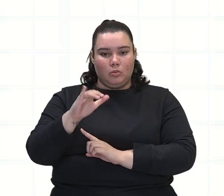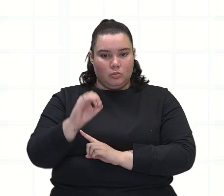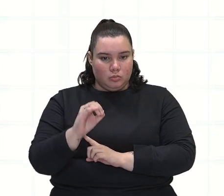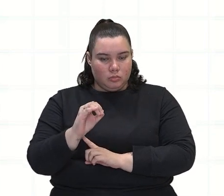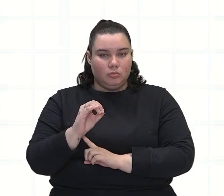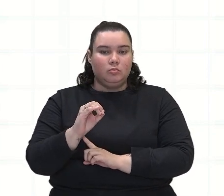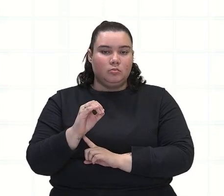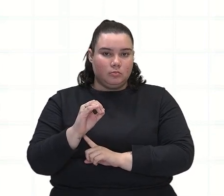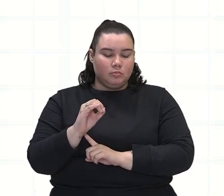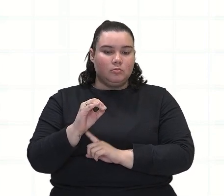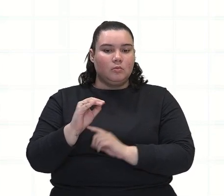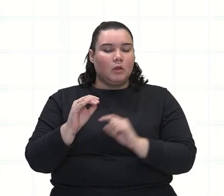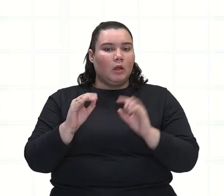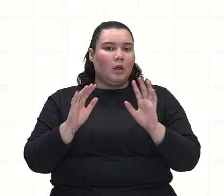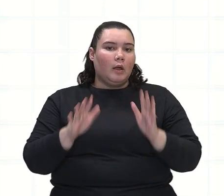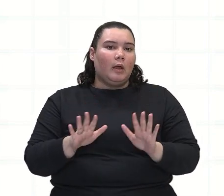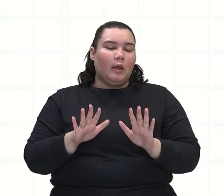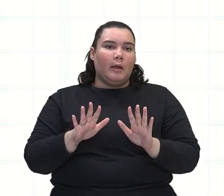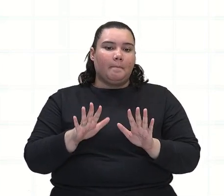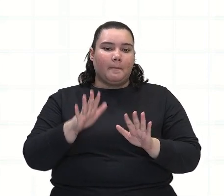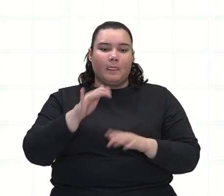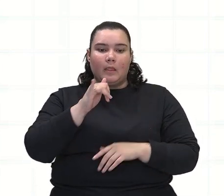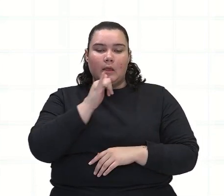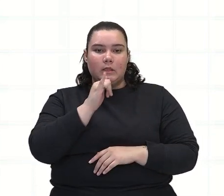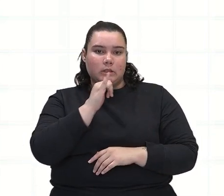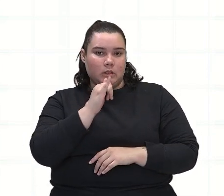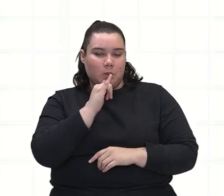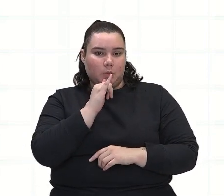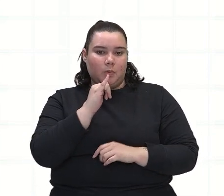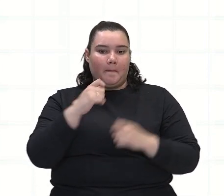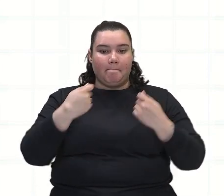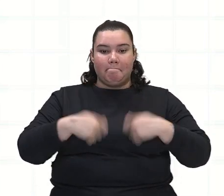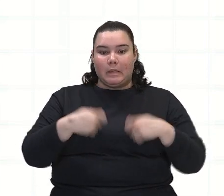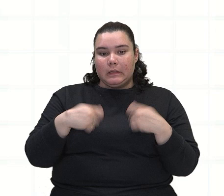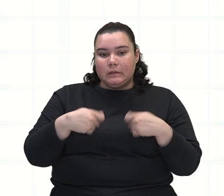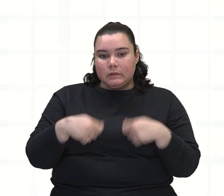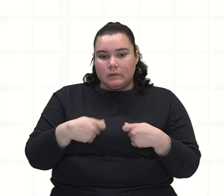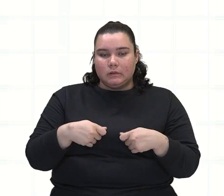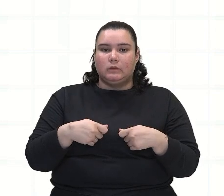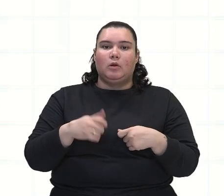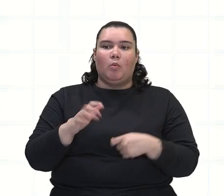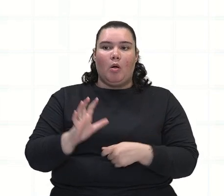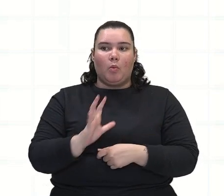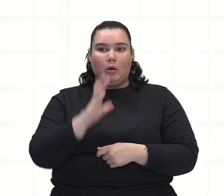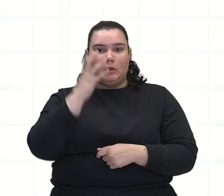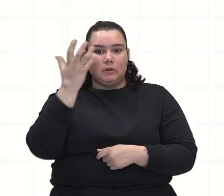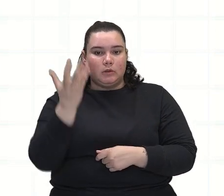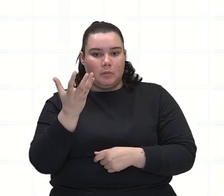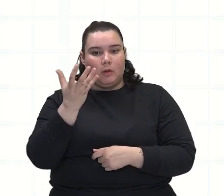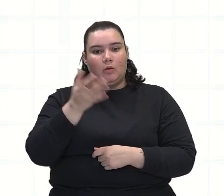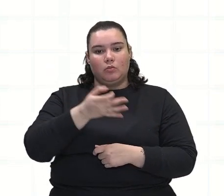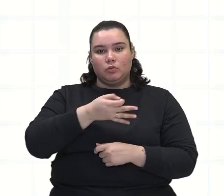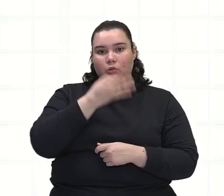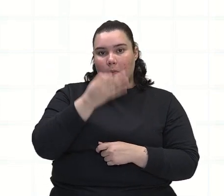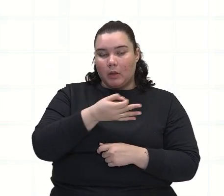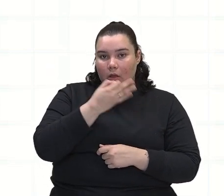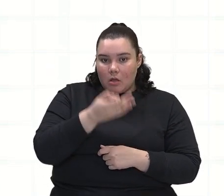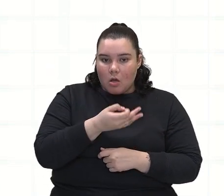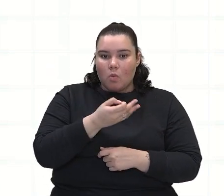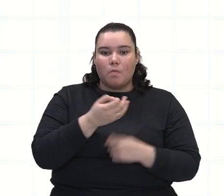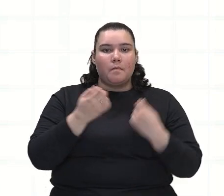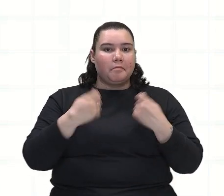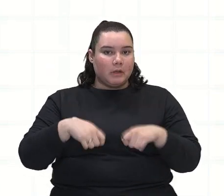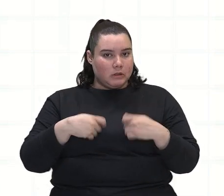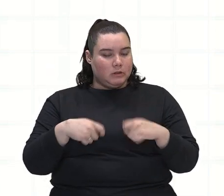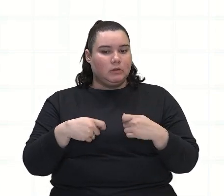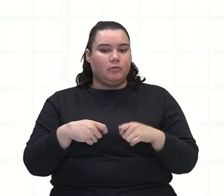né? Ele necessita de razões, de fatos, de argumentação. Então,